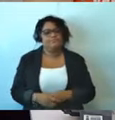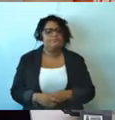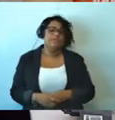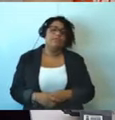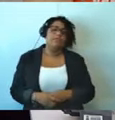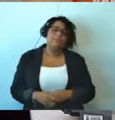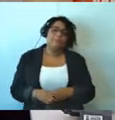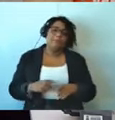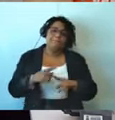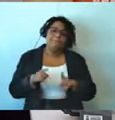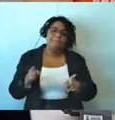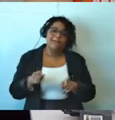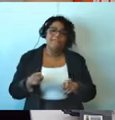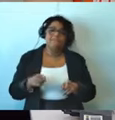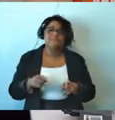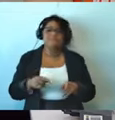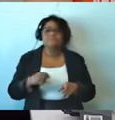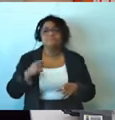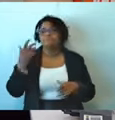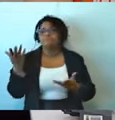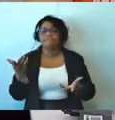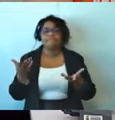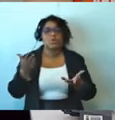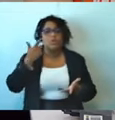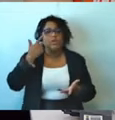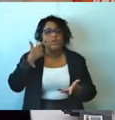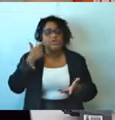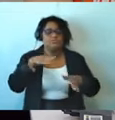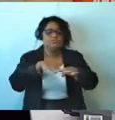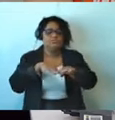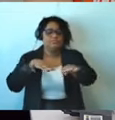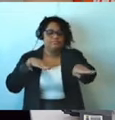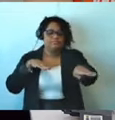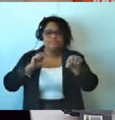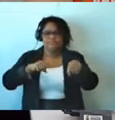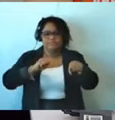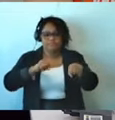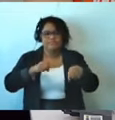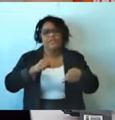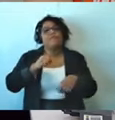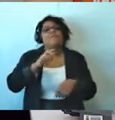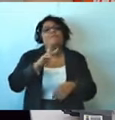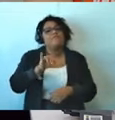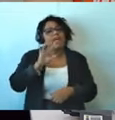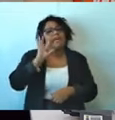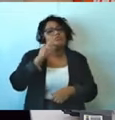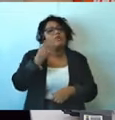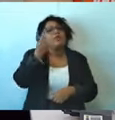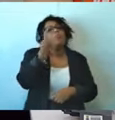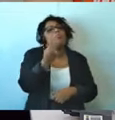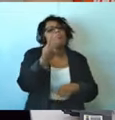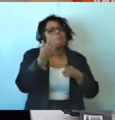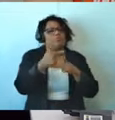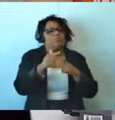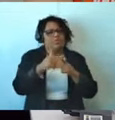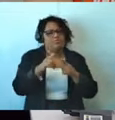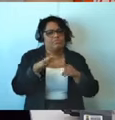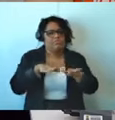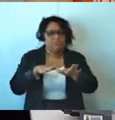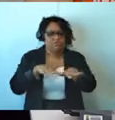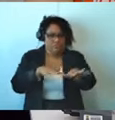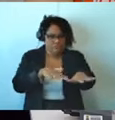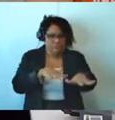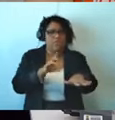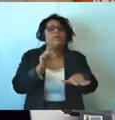aleatórios, né? E trazendo para o caso da motofaixa, a motofaixa vai resolver um dos problemas que nós temos no trânsito, que é de posicionamento do motorista